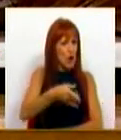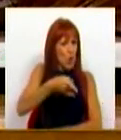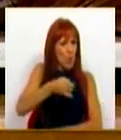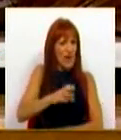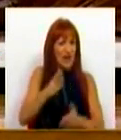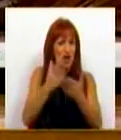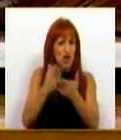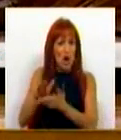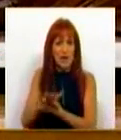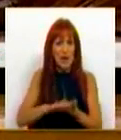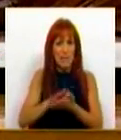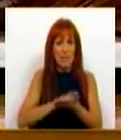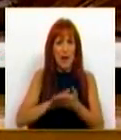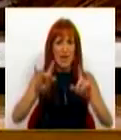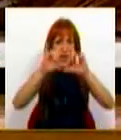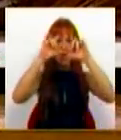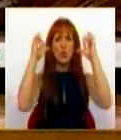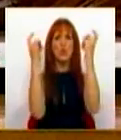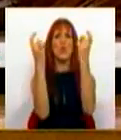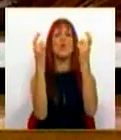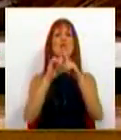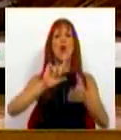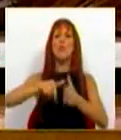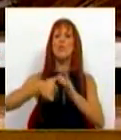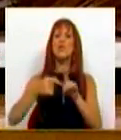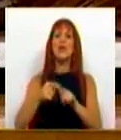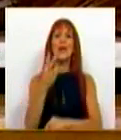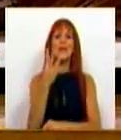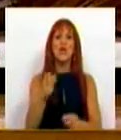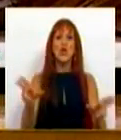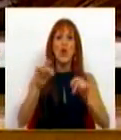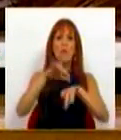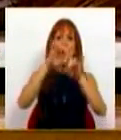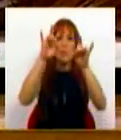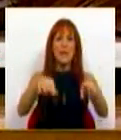90 escolas básicas e secundárias, projetos